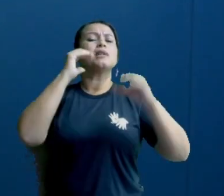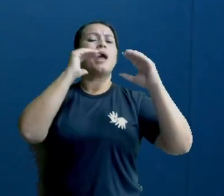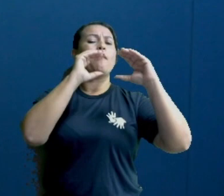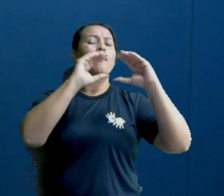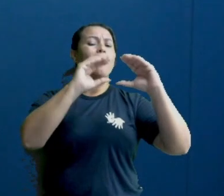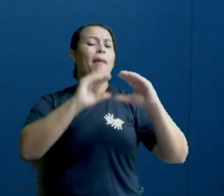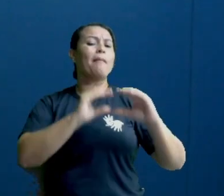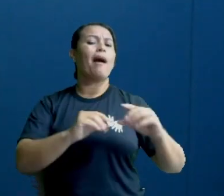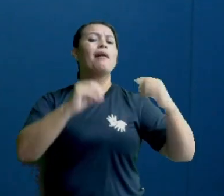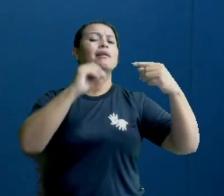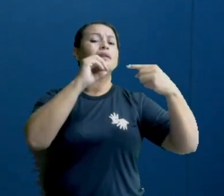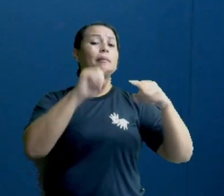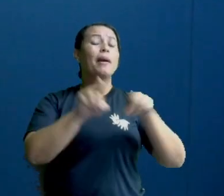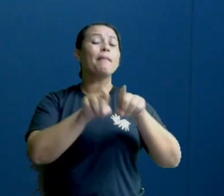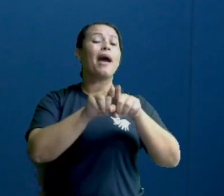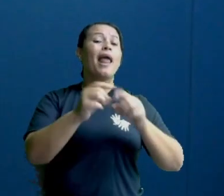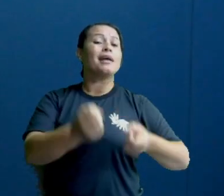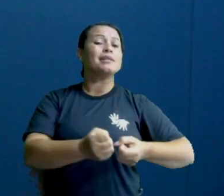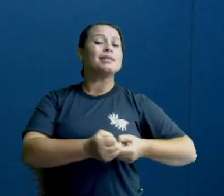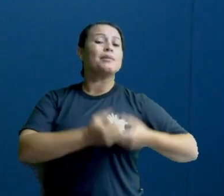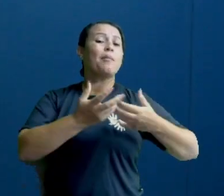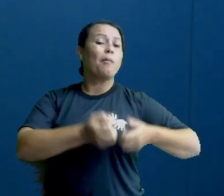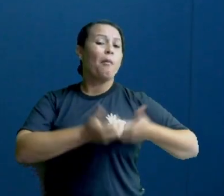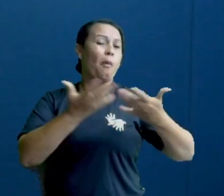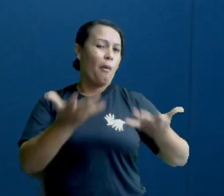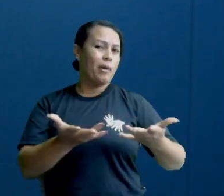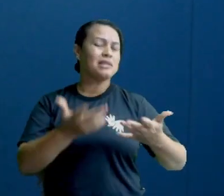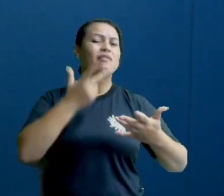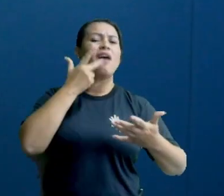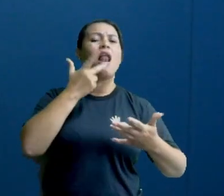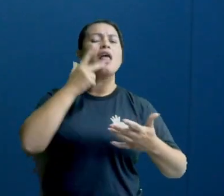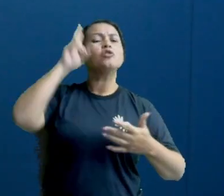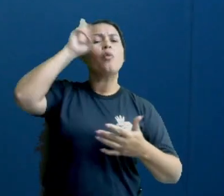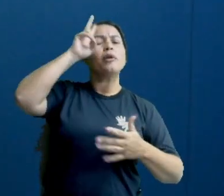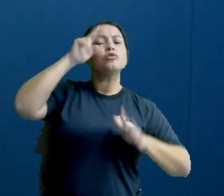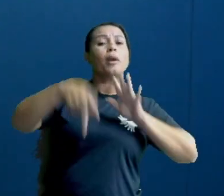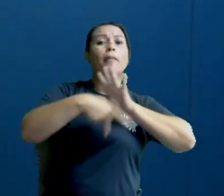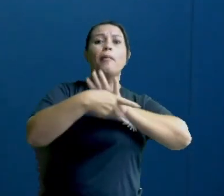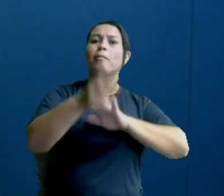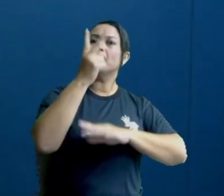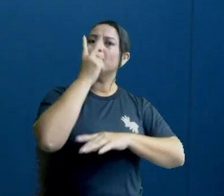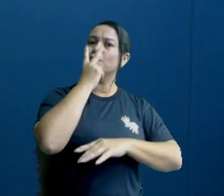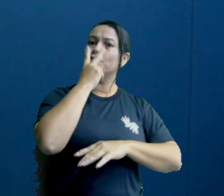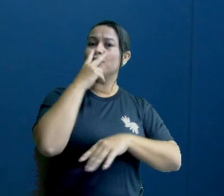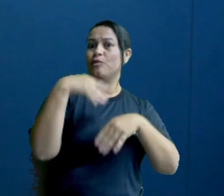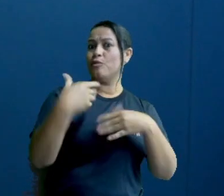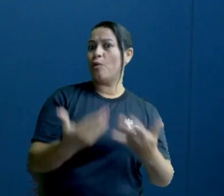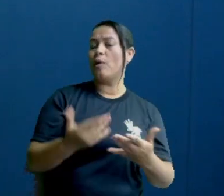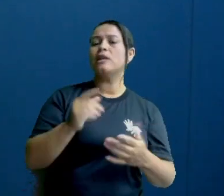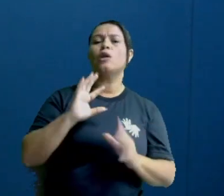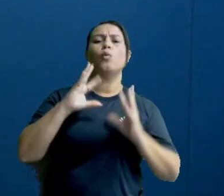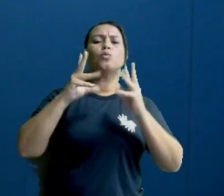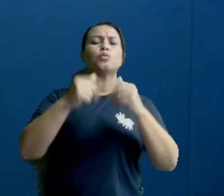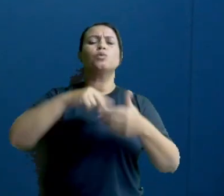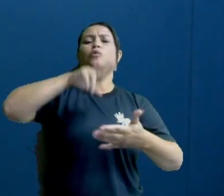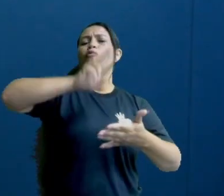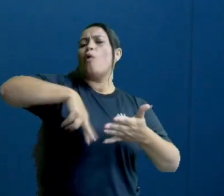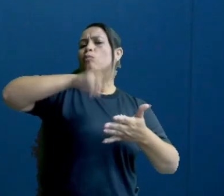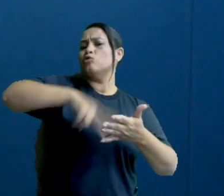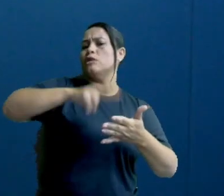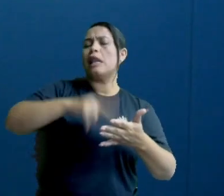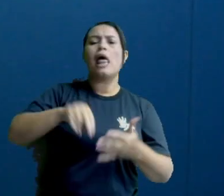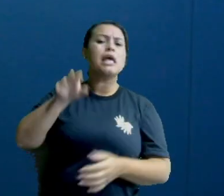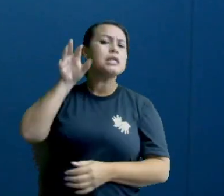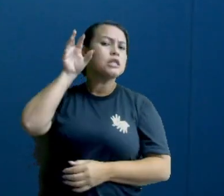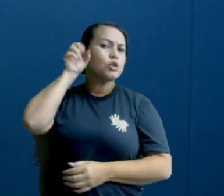fatos históricos da nossa cidade. Tá? Qual é a cidade da gente? Vitória de Santo Antão. Então, tudo que a gente for ler e